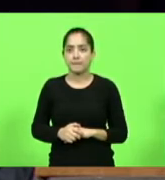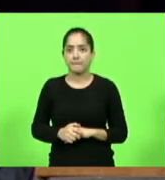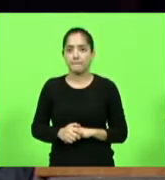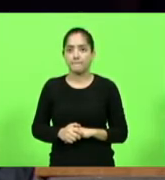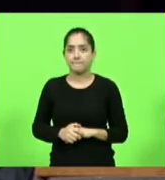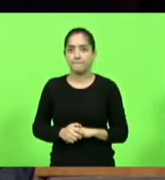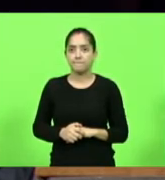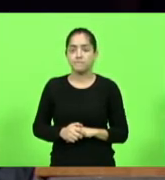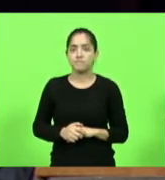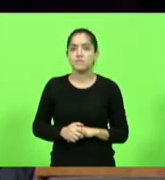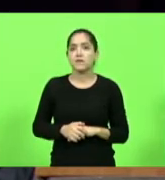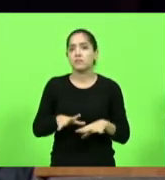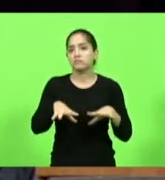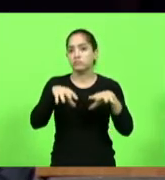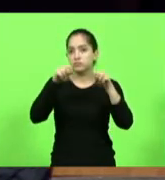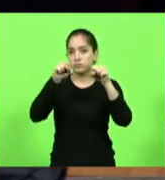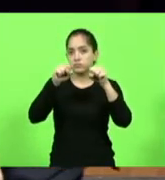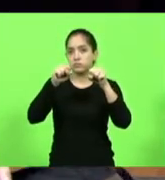de energia.